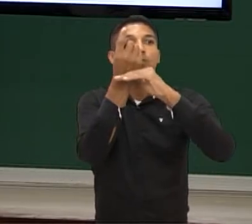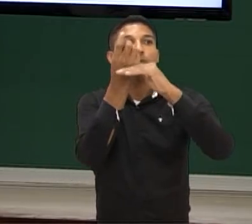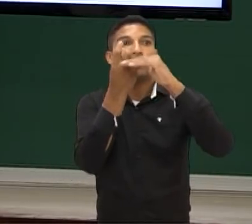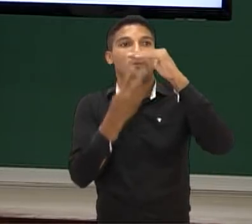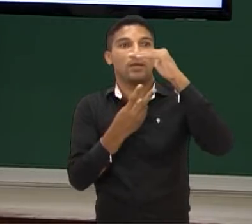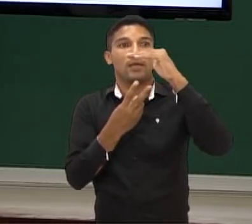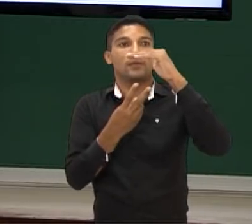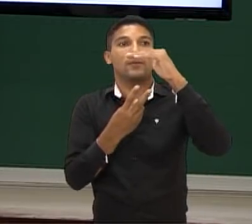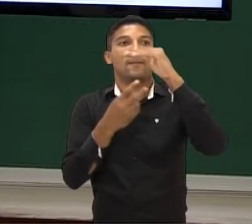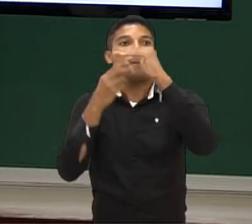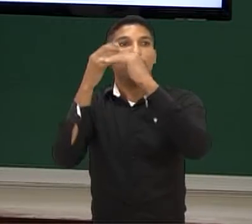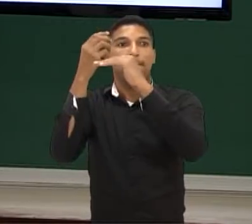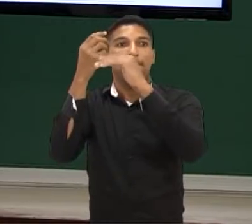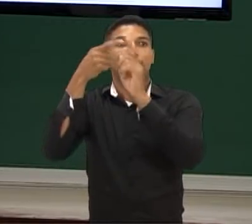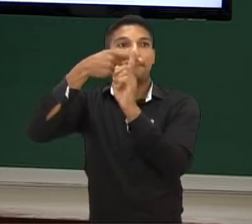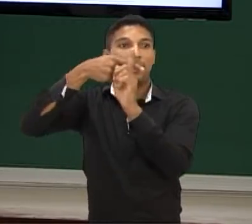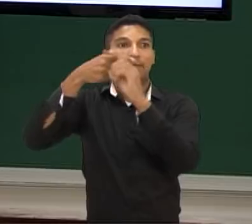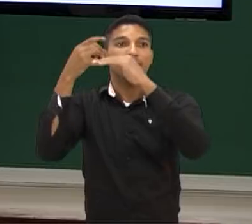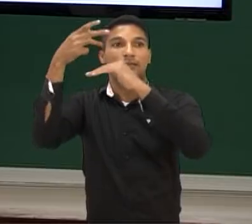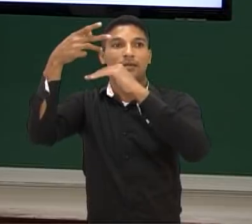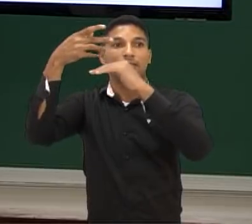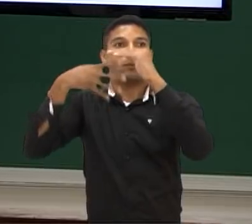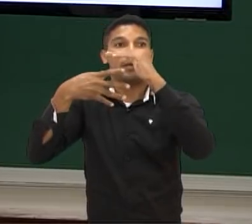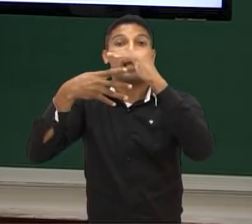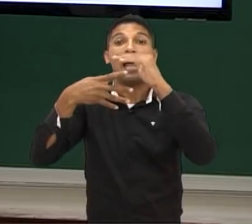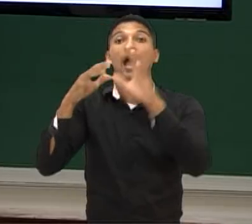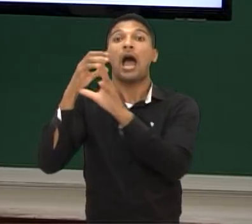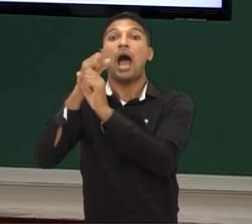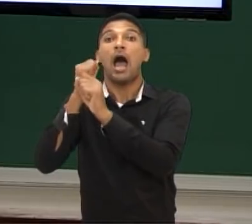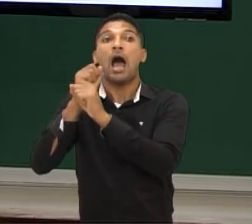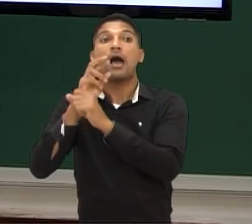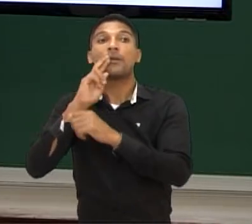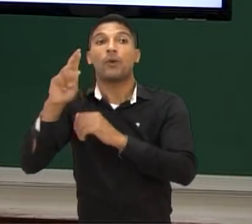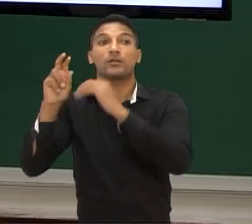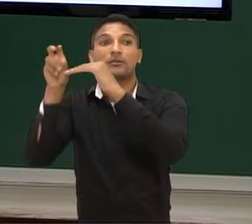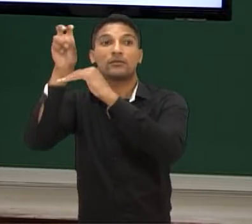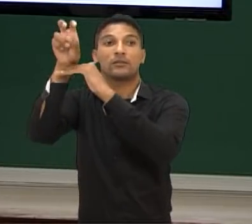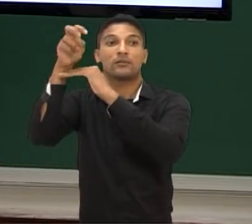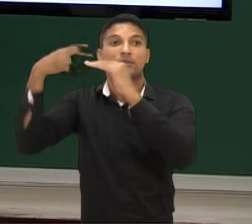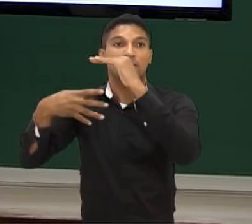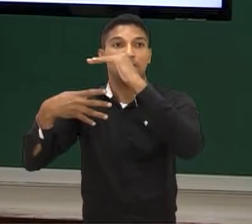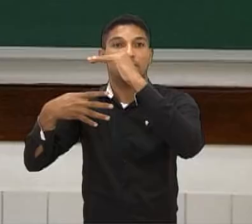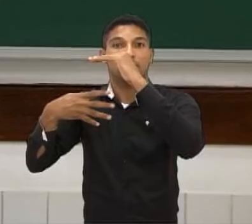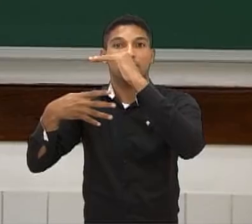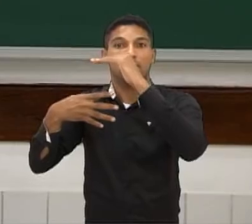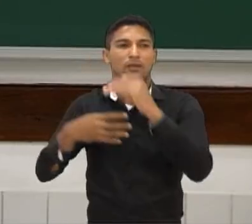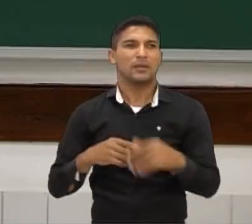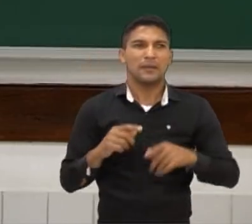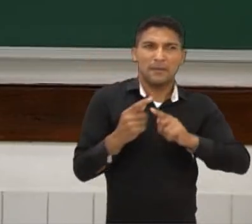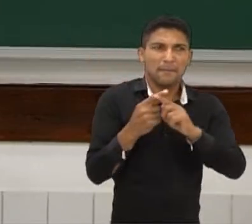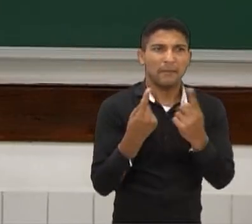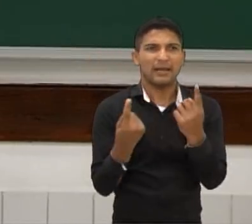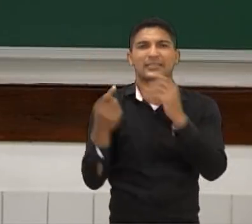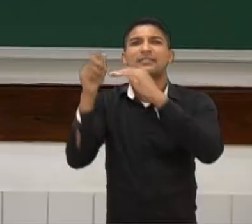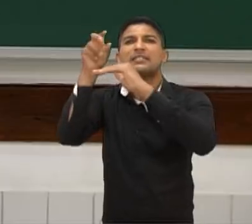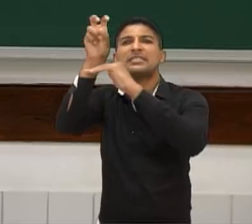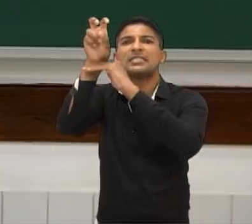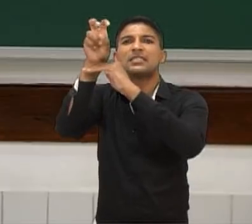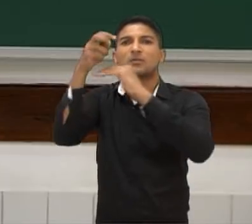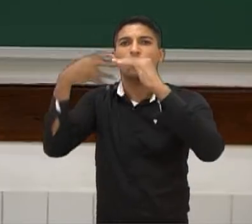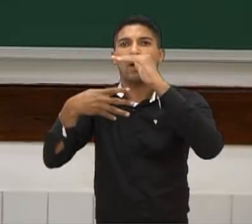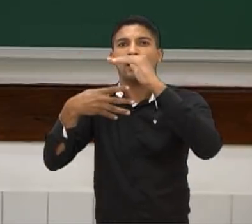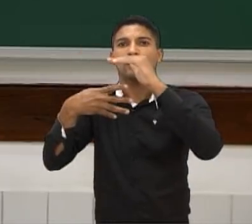é 5/4. Olha que legal, mas o 5/4, ele é uma fração o quê? Imprópria. Então, se ele é uma